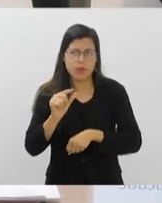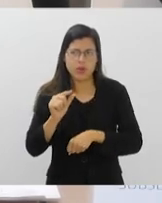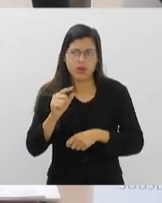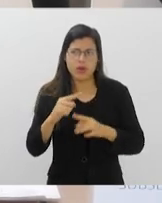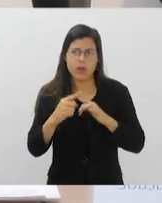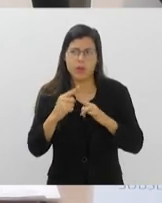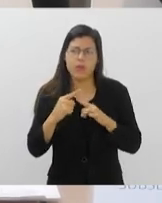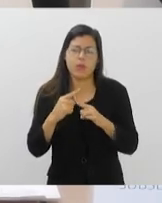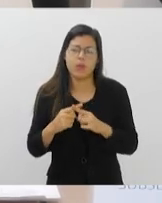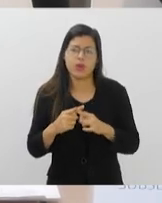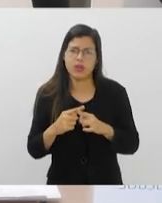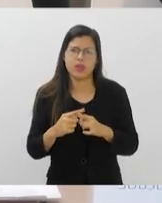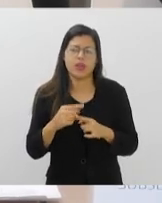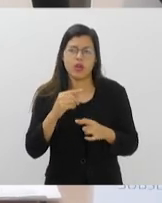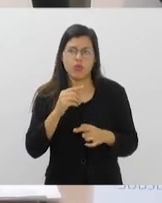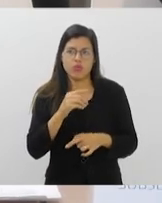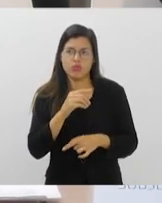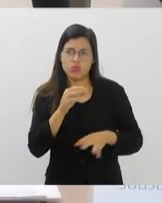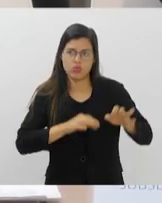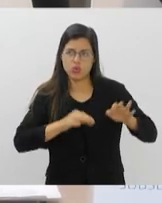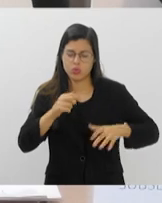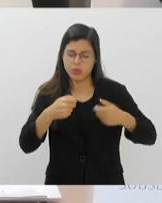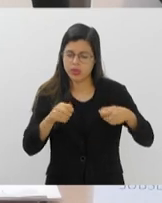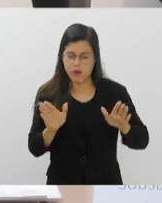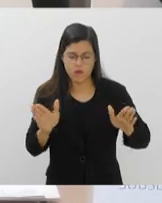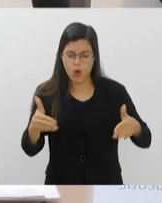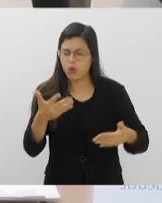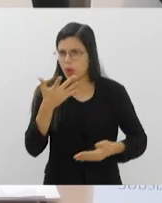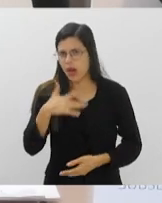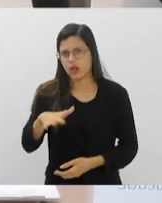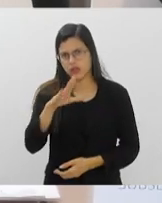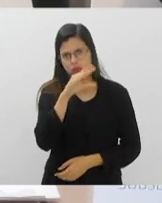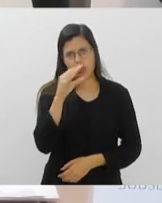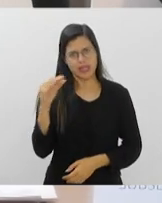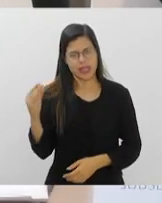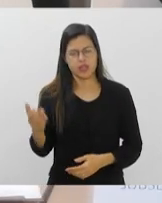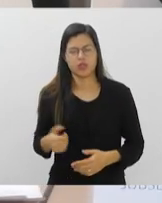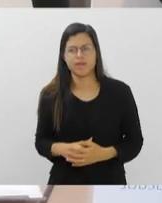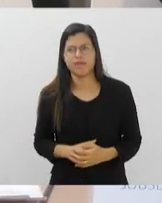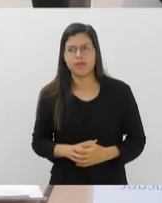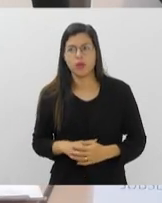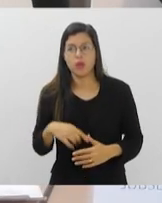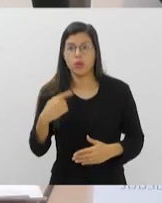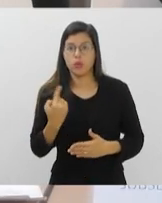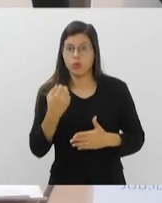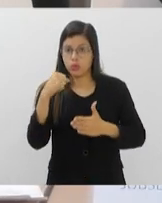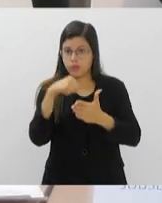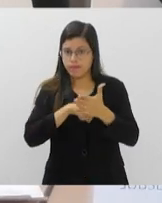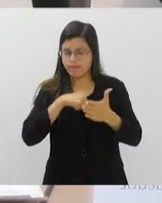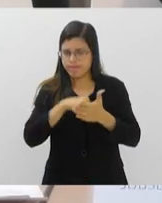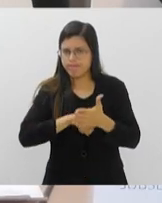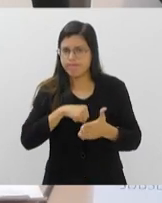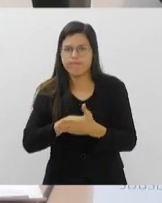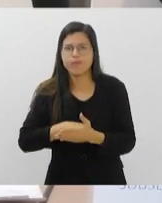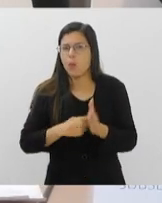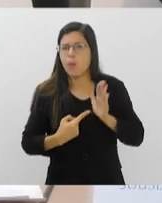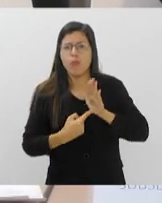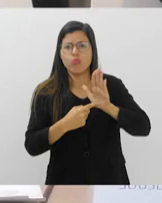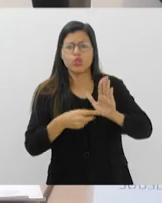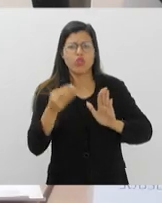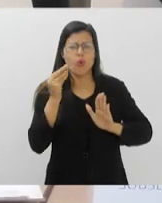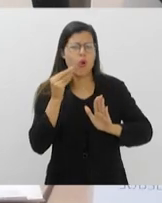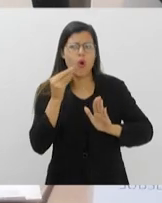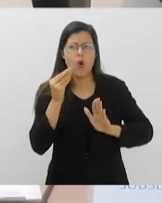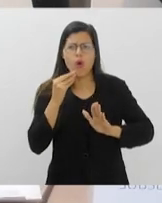prioridade Absolut criança adolescente então a gente vem lutando para dizer o Óbvio e eu não vou